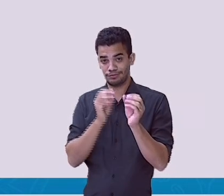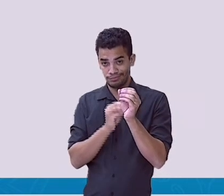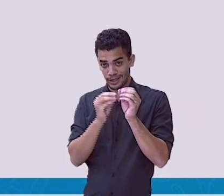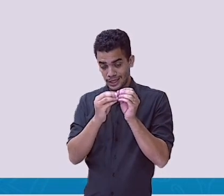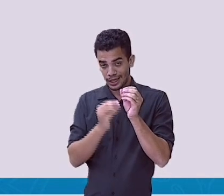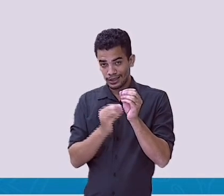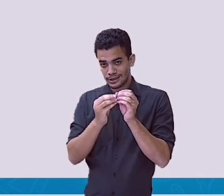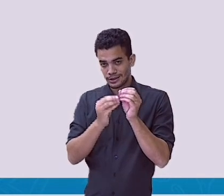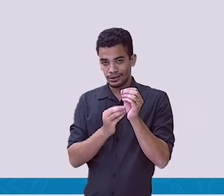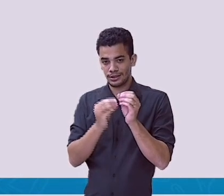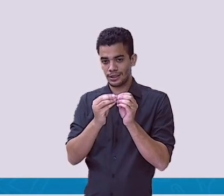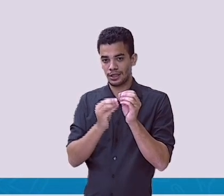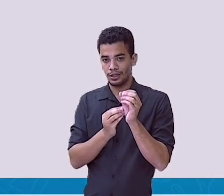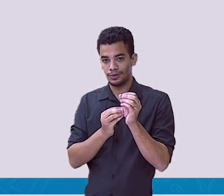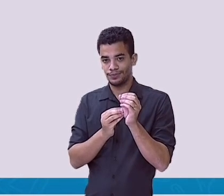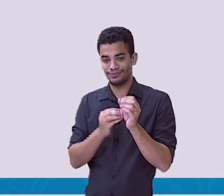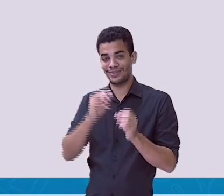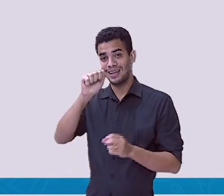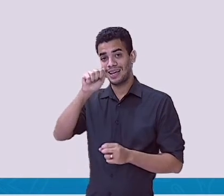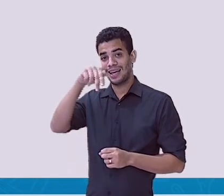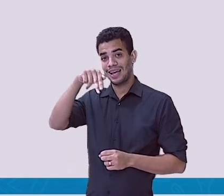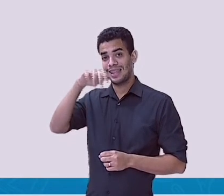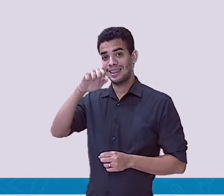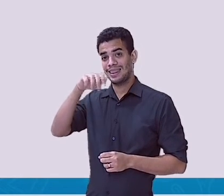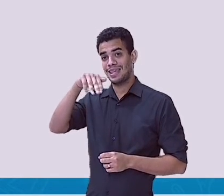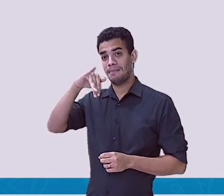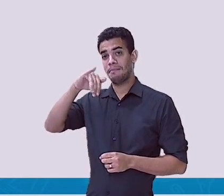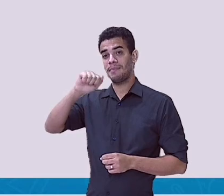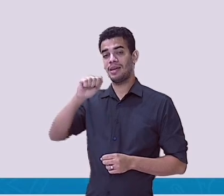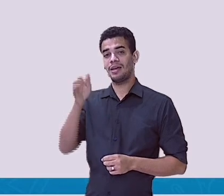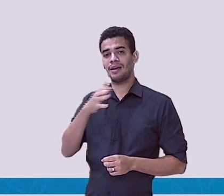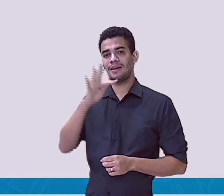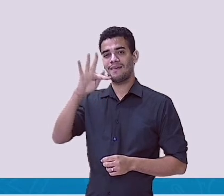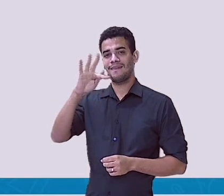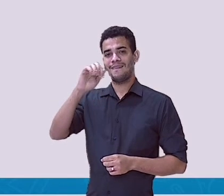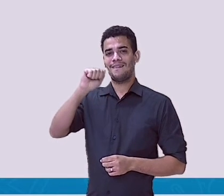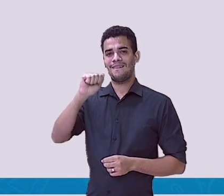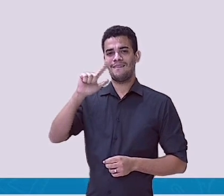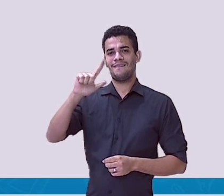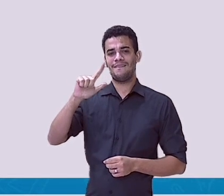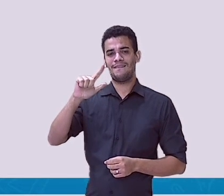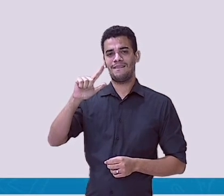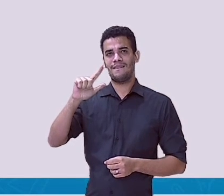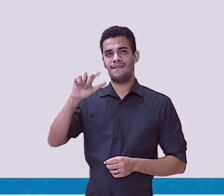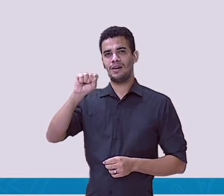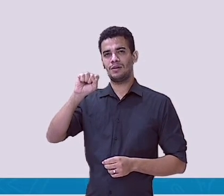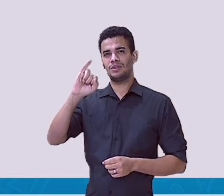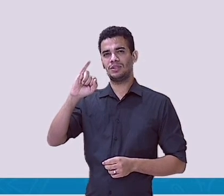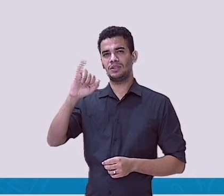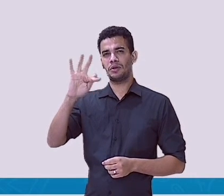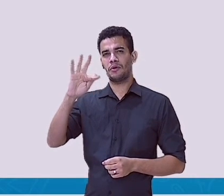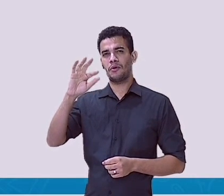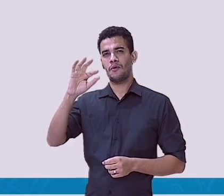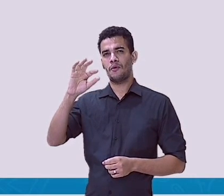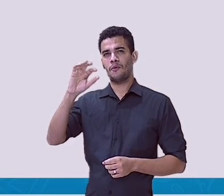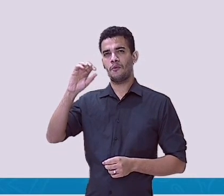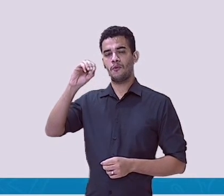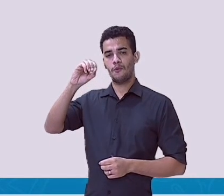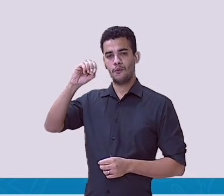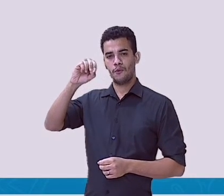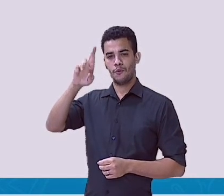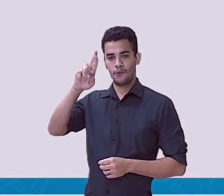seria a anemia falciforme, tá? Então, nós temos a anemia falciforme